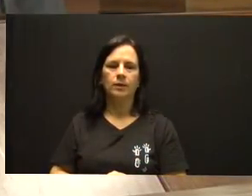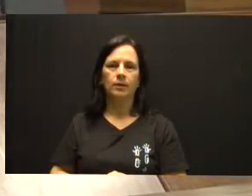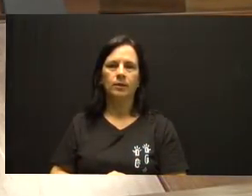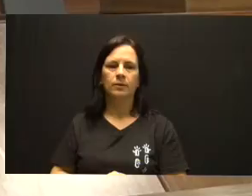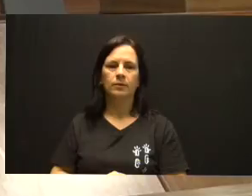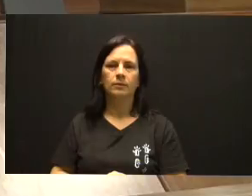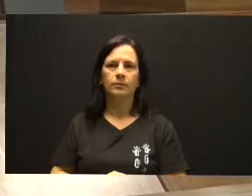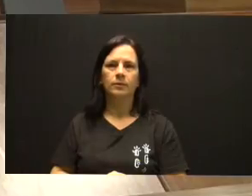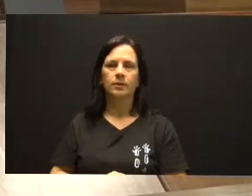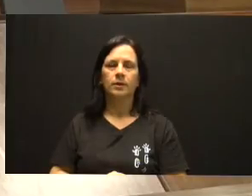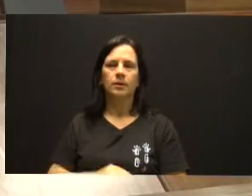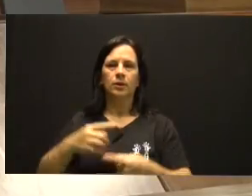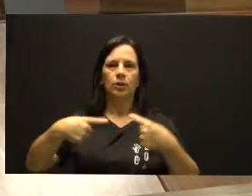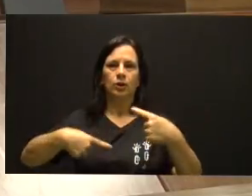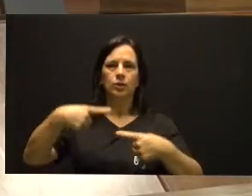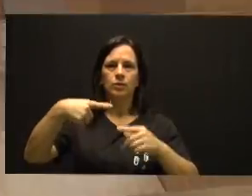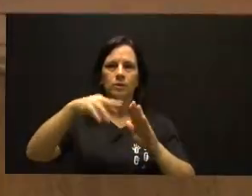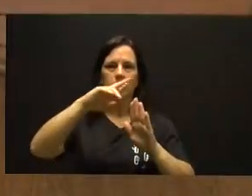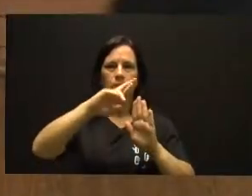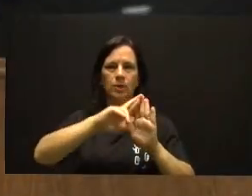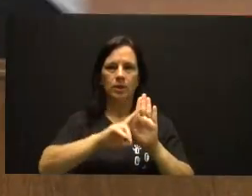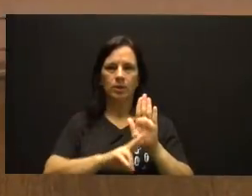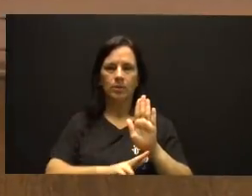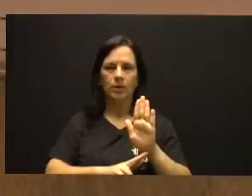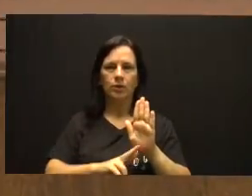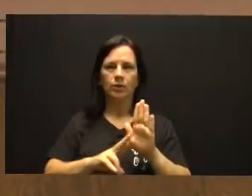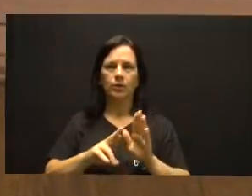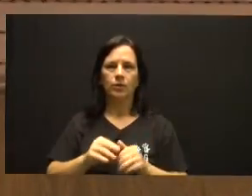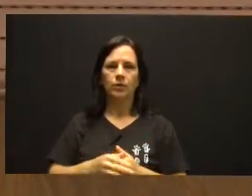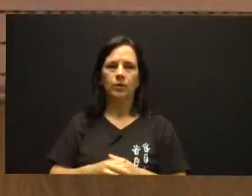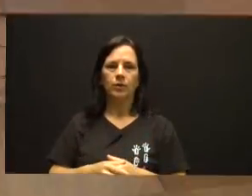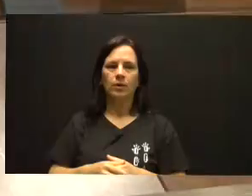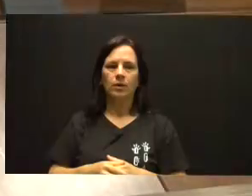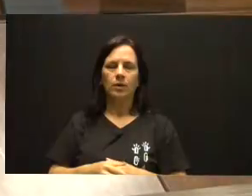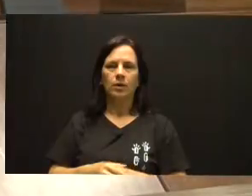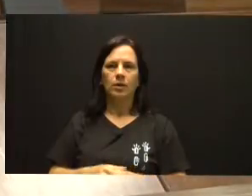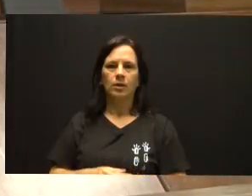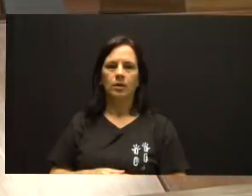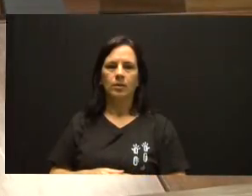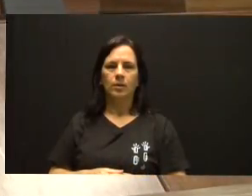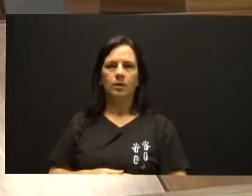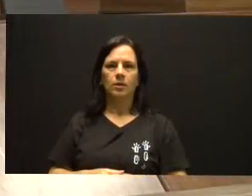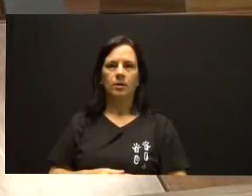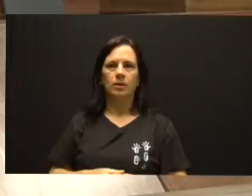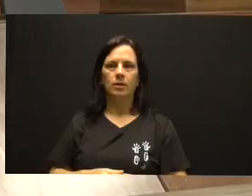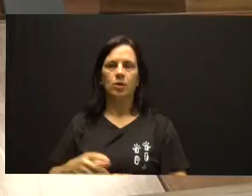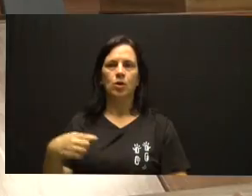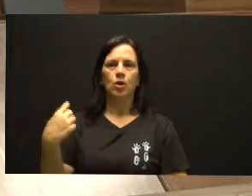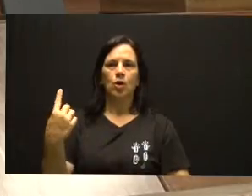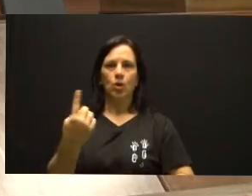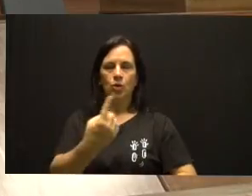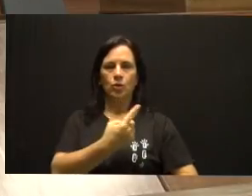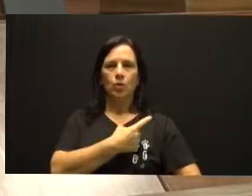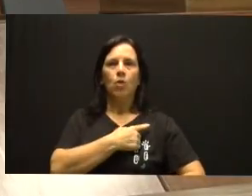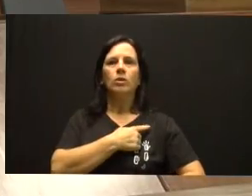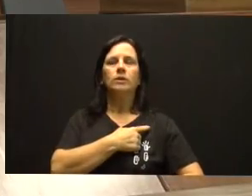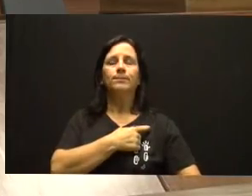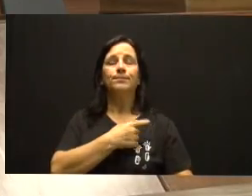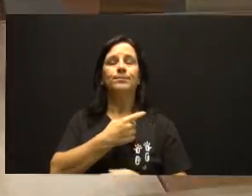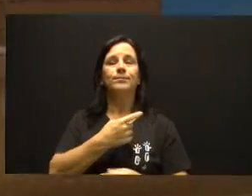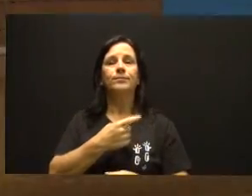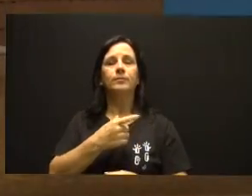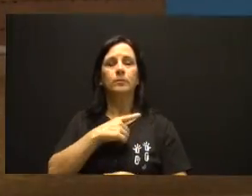Em discussão, o requerimento. A palavra, vereador Érica Versosa. Nós passamos por